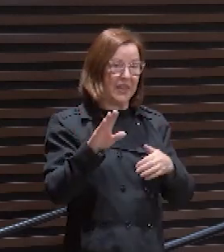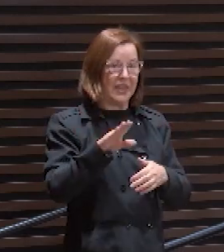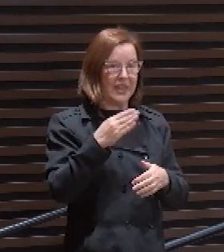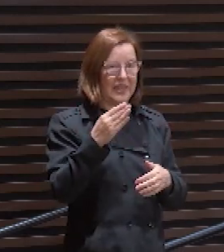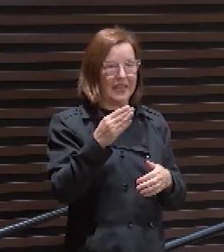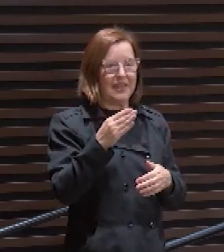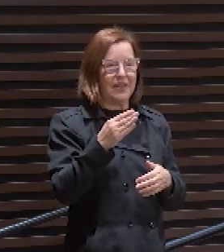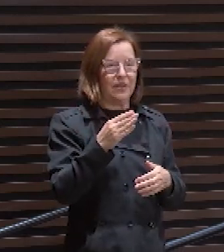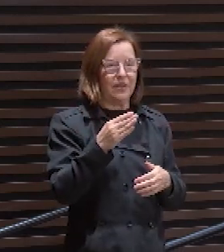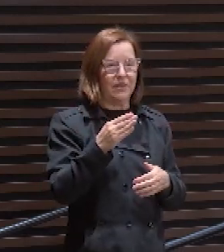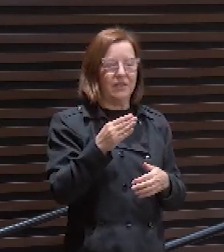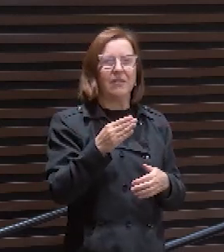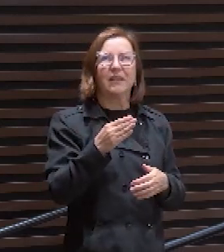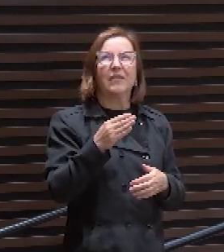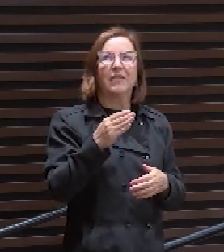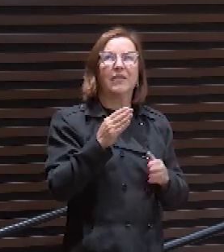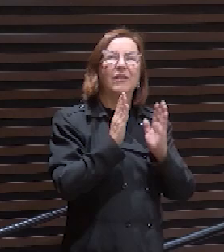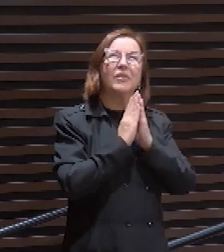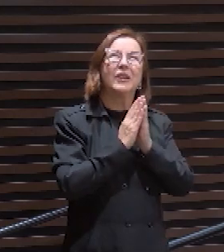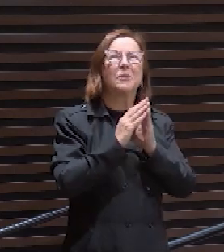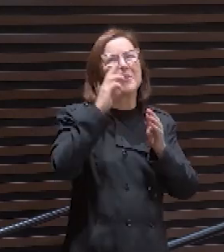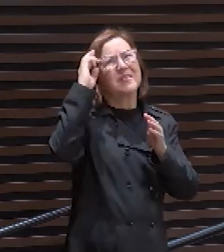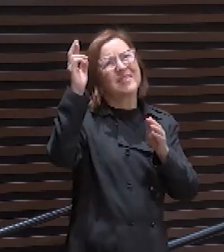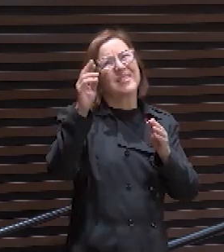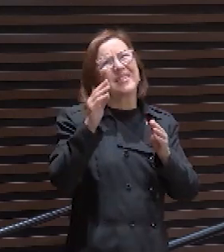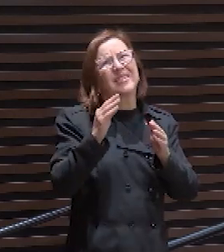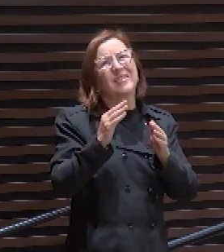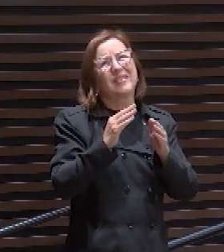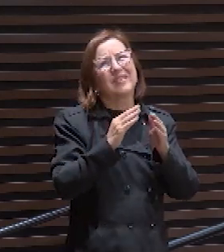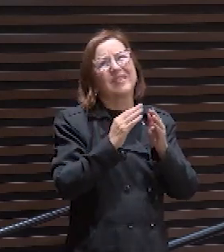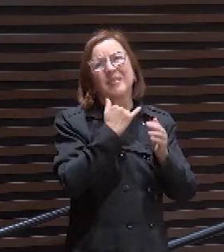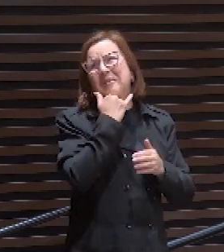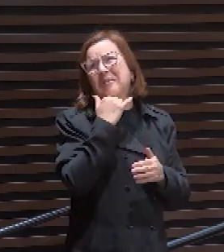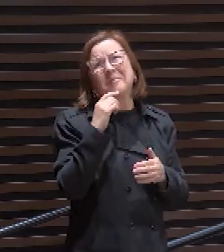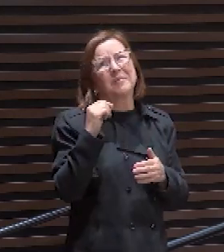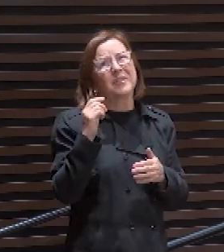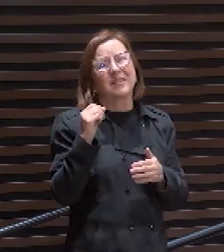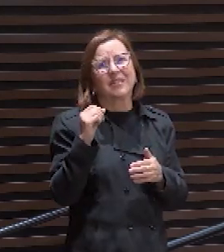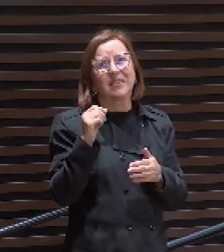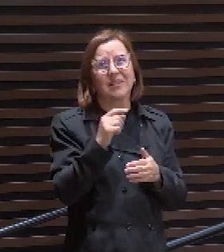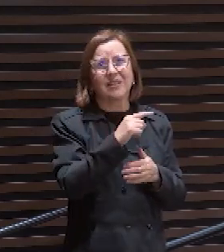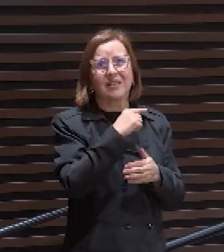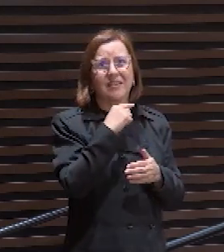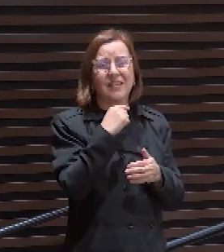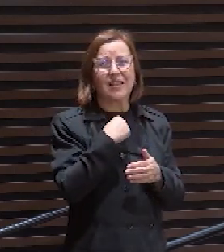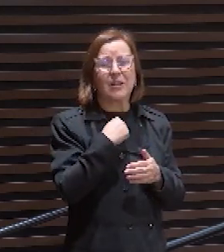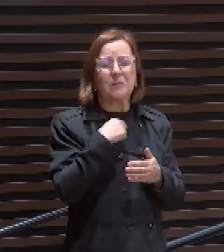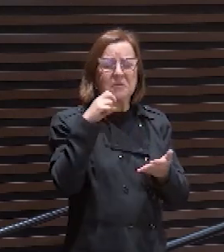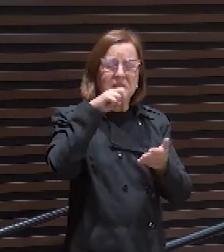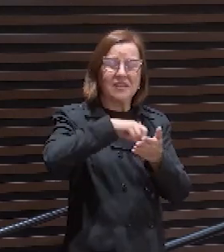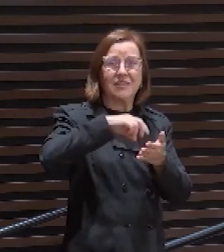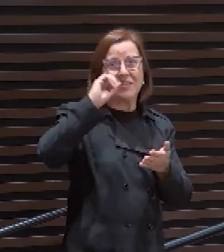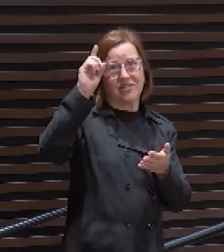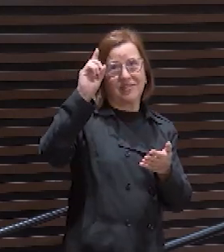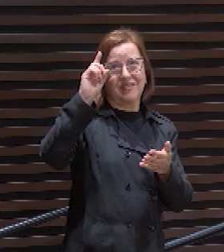perdoa. Senhor, nos rendemos ao Senhor. E faz agora da nossa vida o que o Senhor